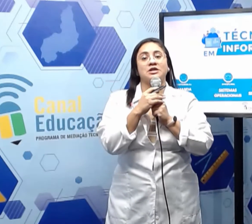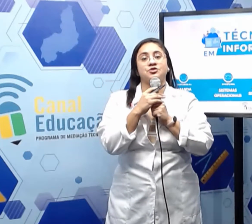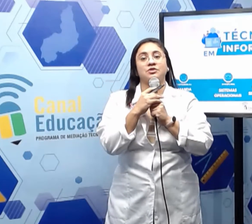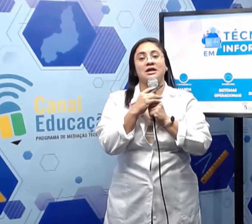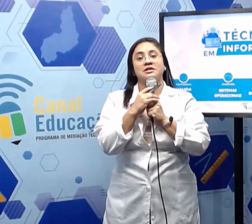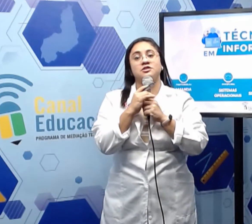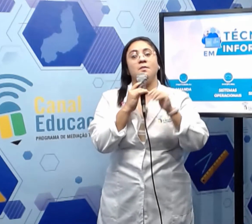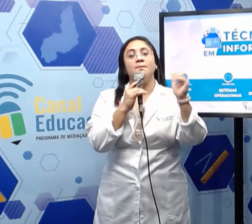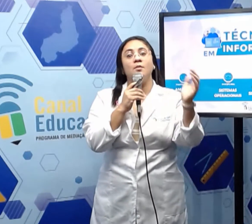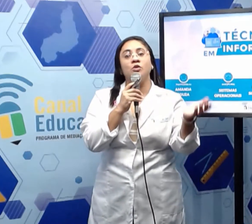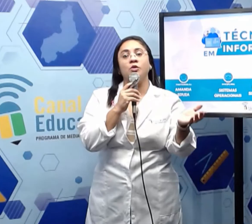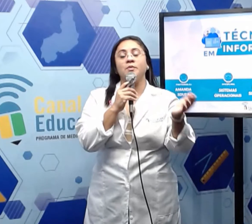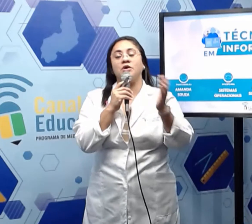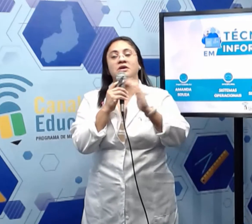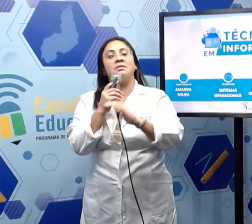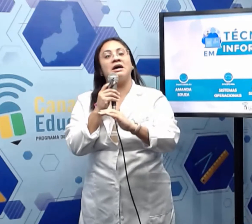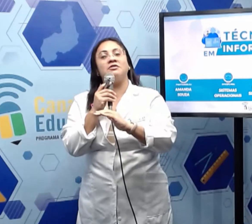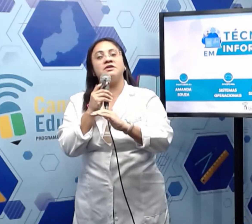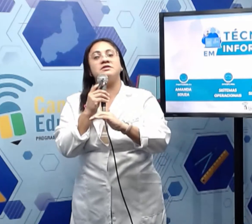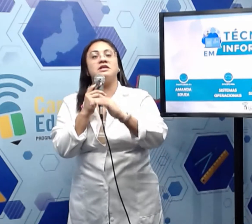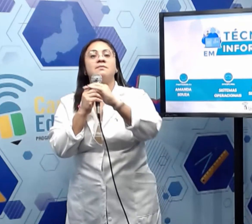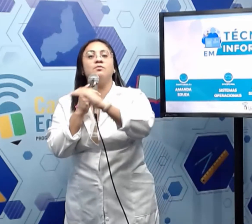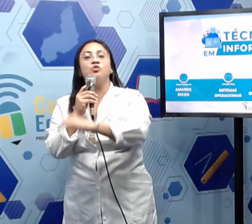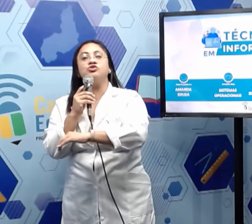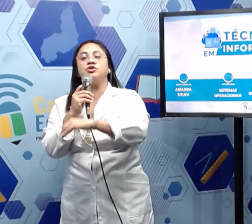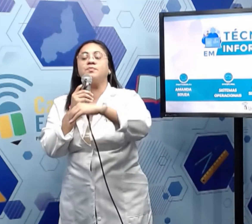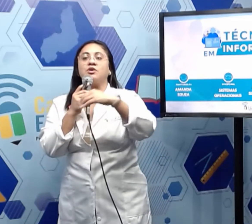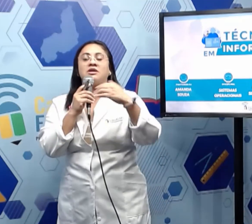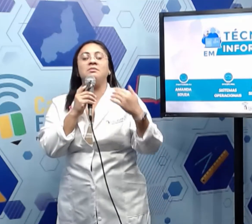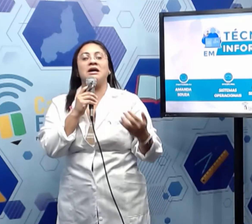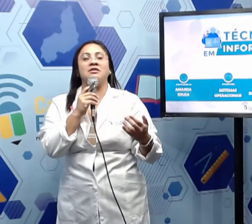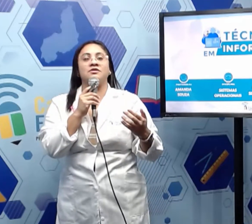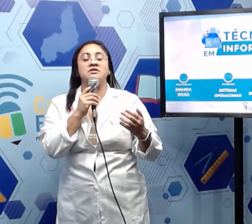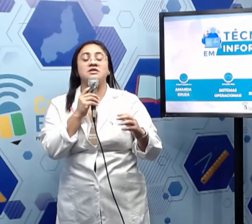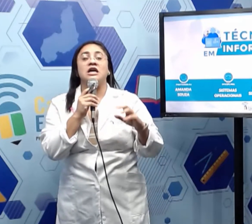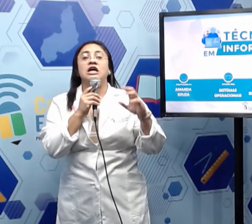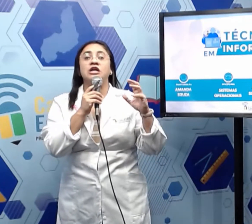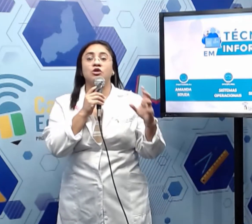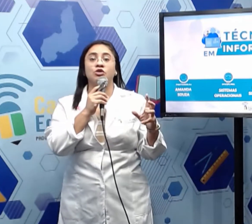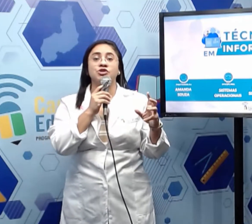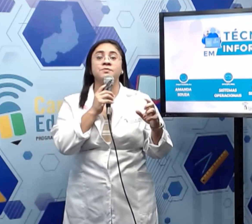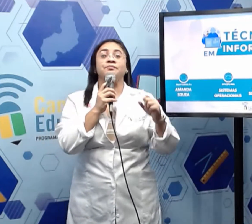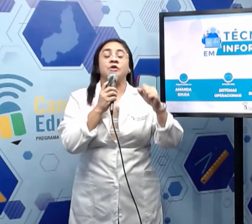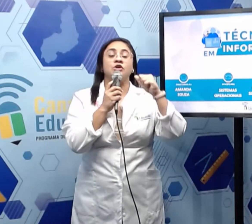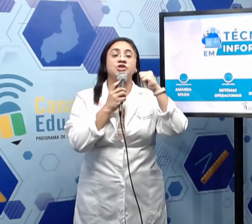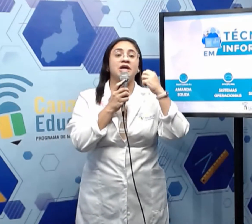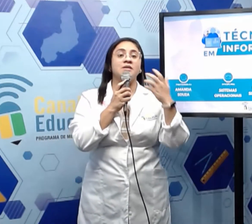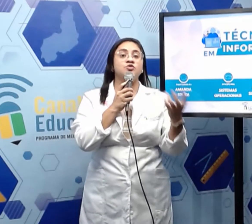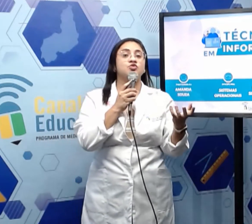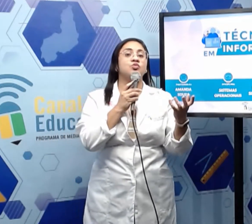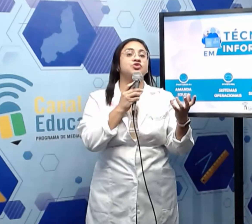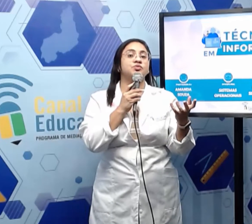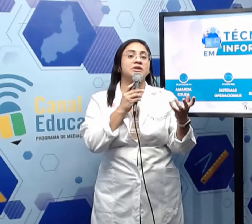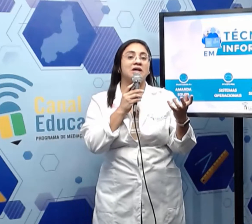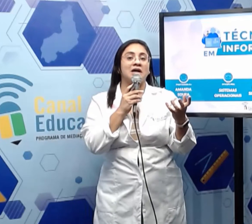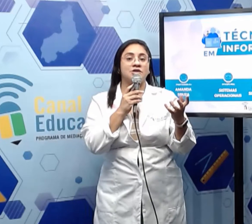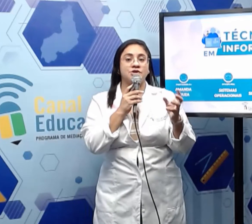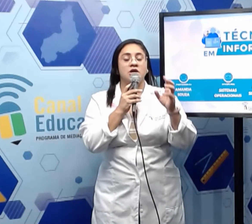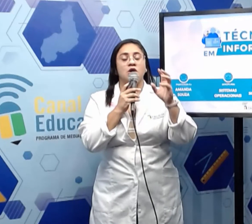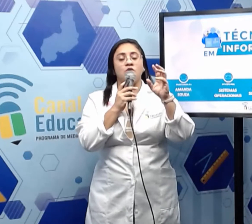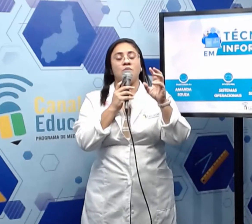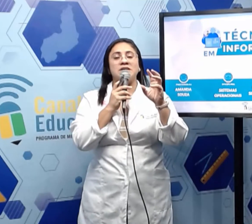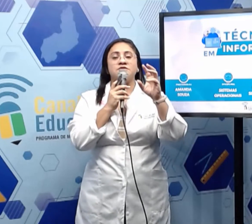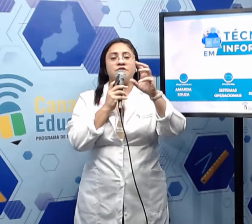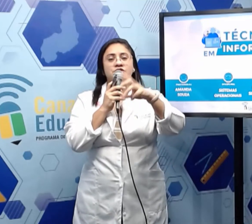sistemas operacionais monoprogramáveis e multiprogramáveis e hoje nós daremos